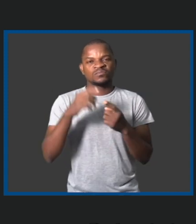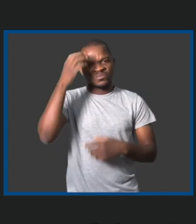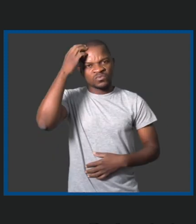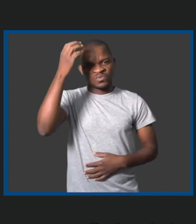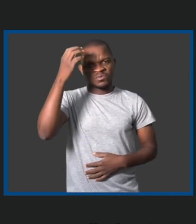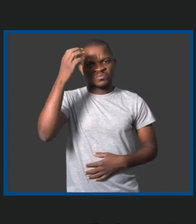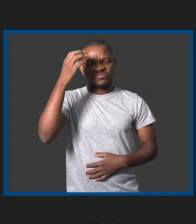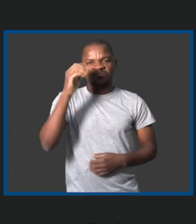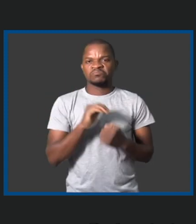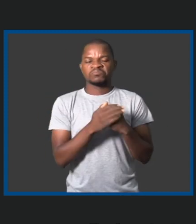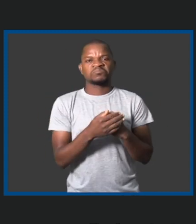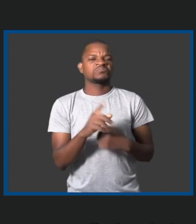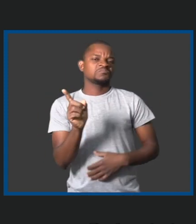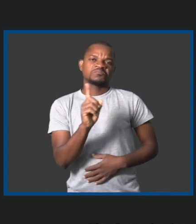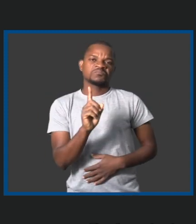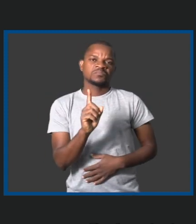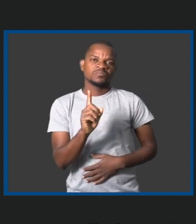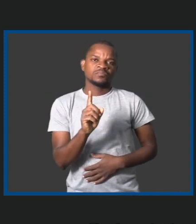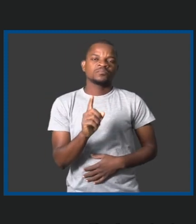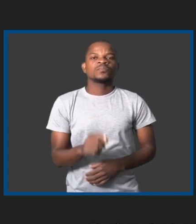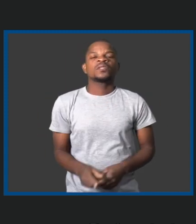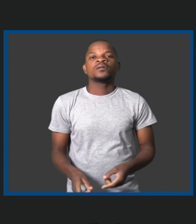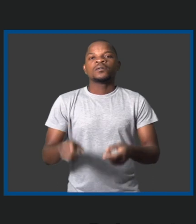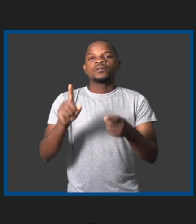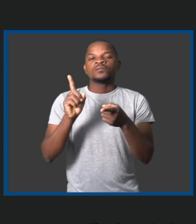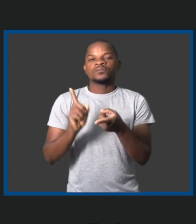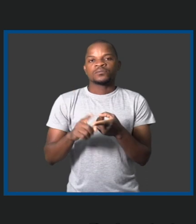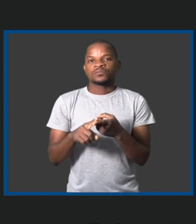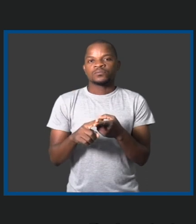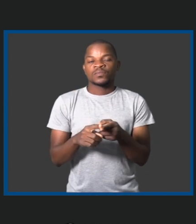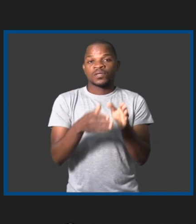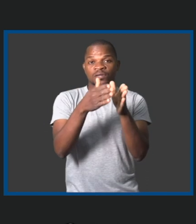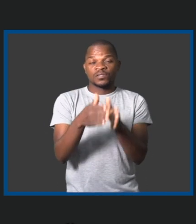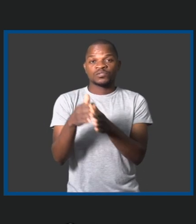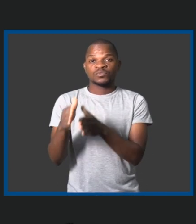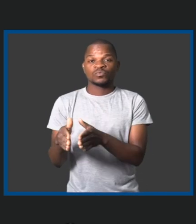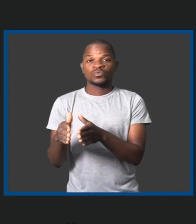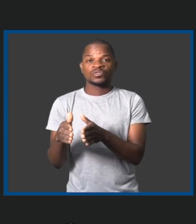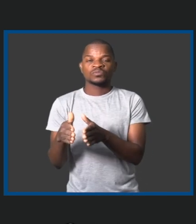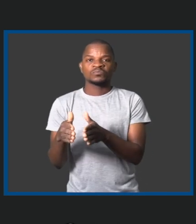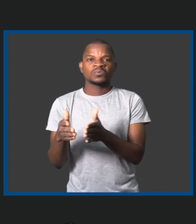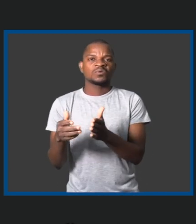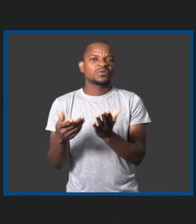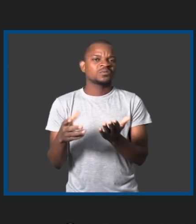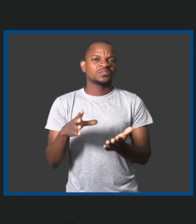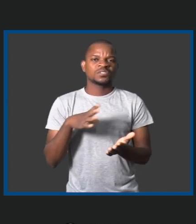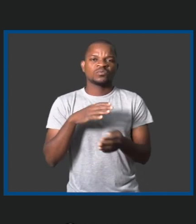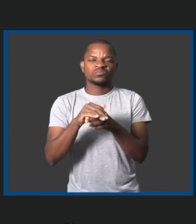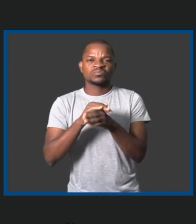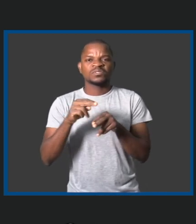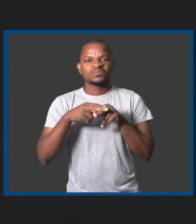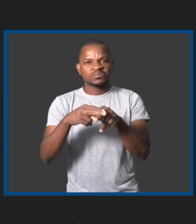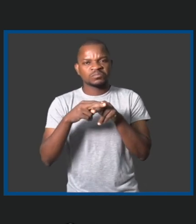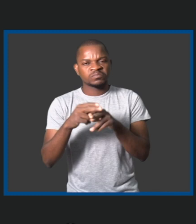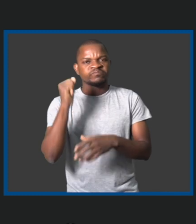governo, como o Ministério da Saúde, como a instituição que tutela a saúde deste país, em esconder casos. E o recurso que as pessoas usam para se